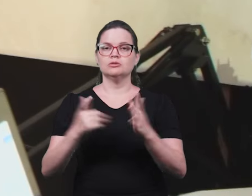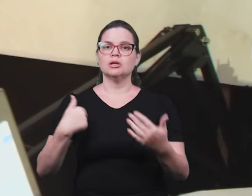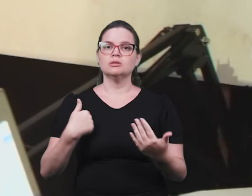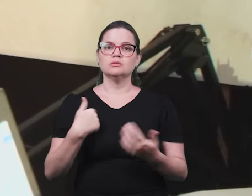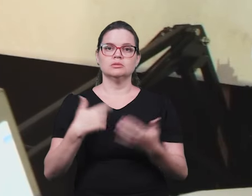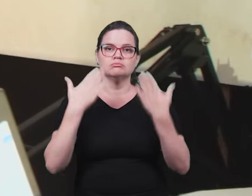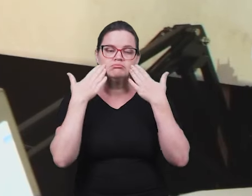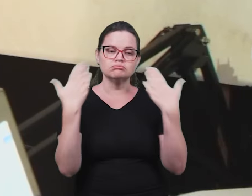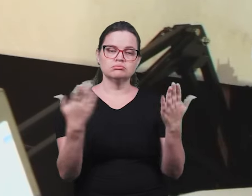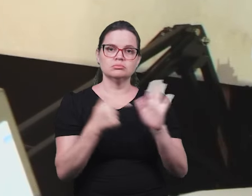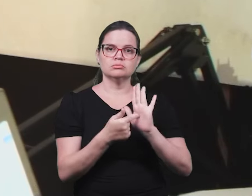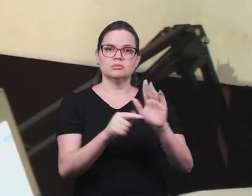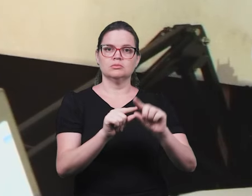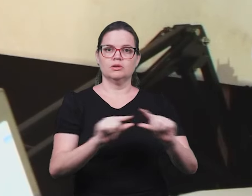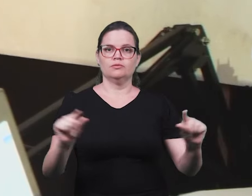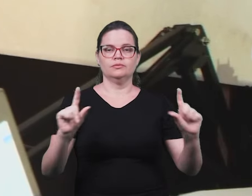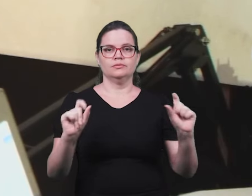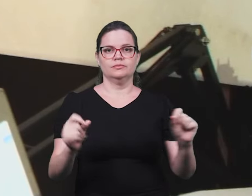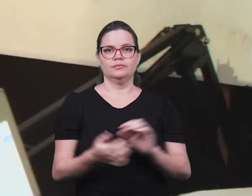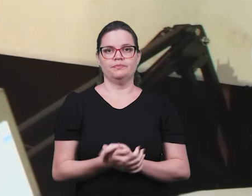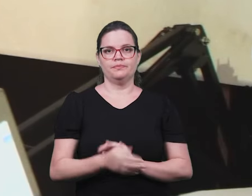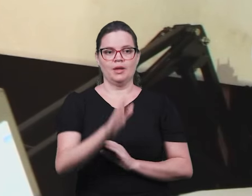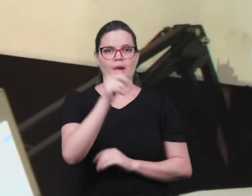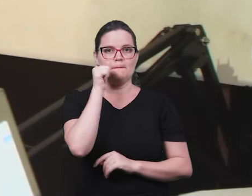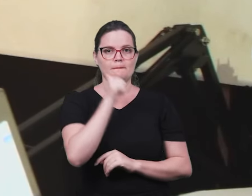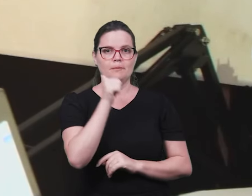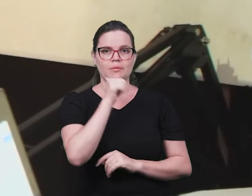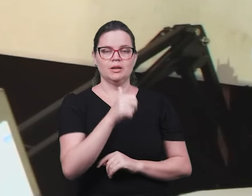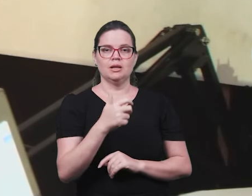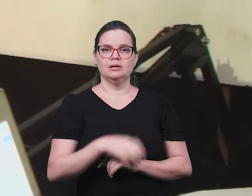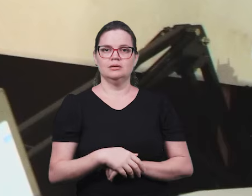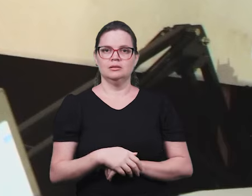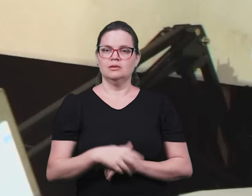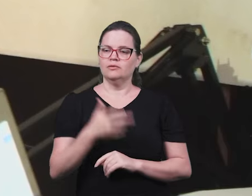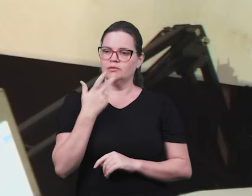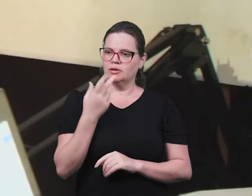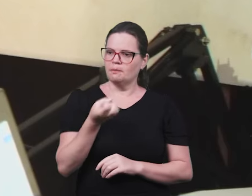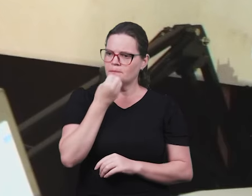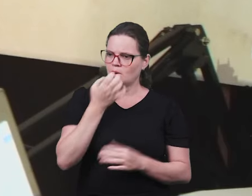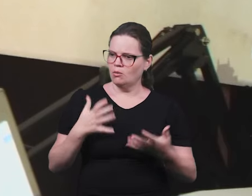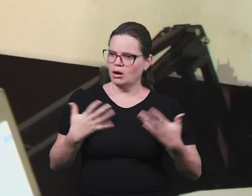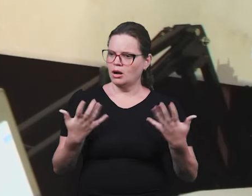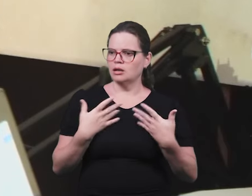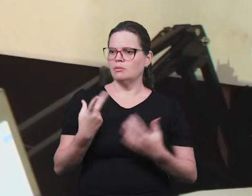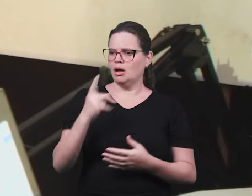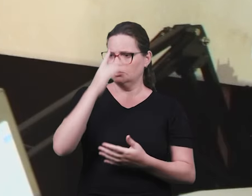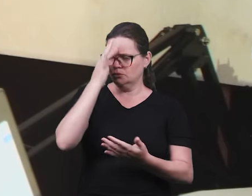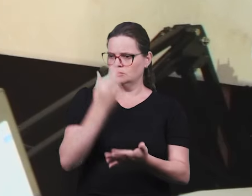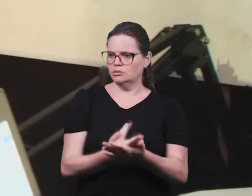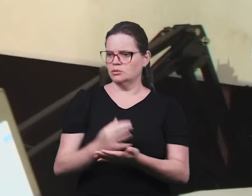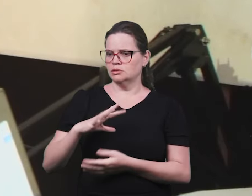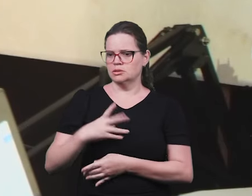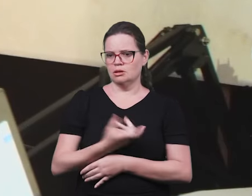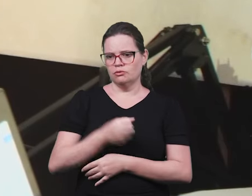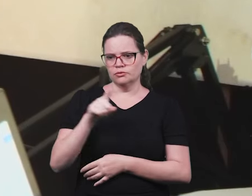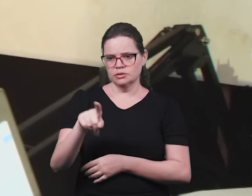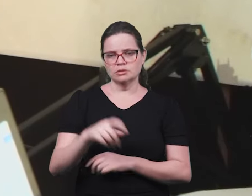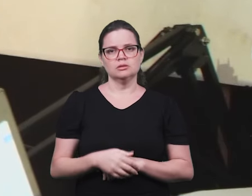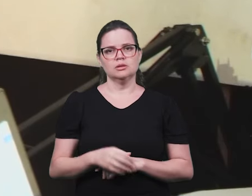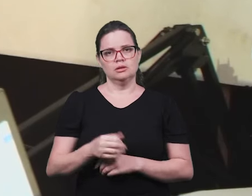se refere aqui nessa expressão à mulher dizendo, e lhe disse, tem bom ânimo, filha, a tua fé